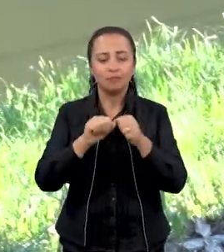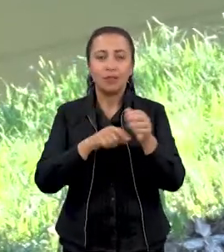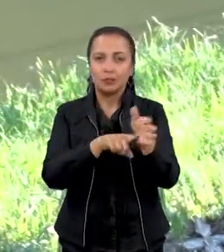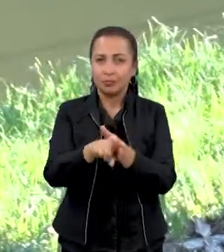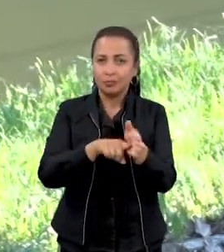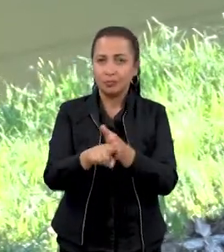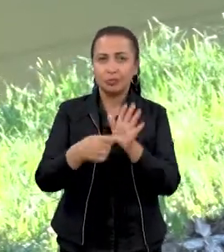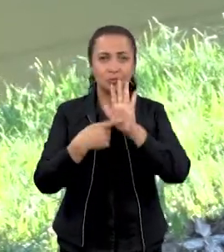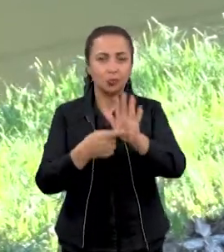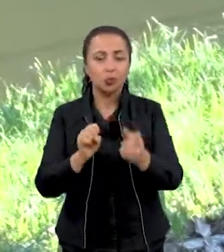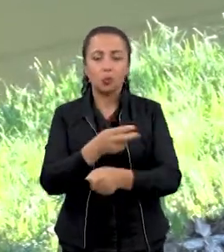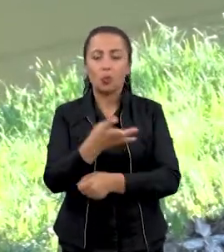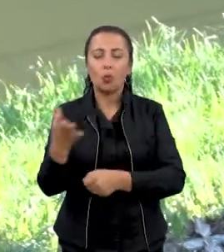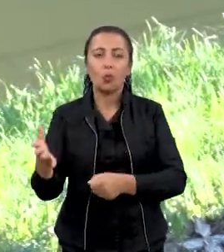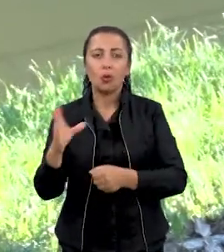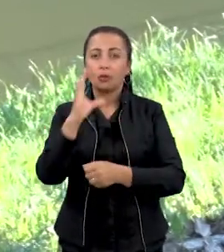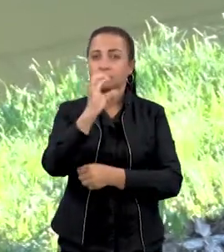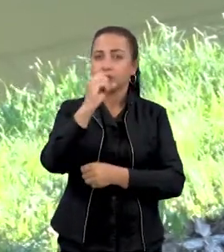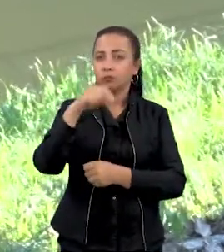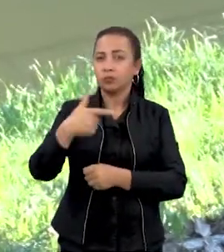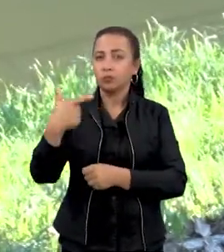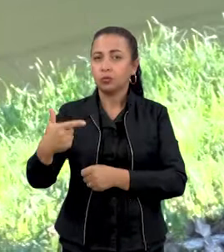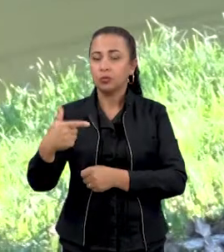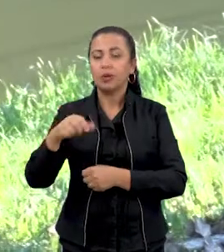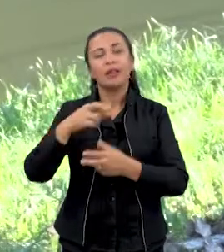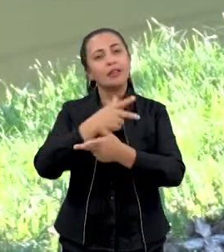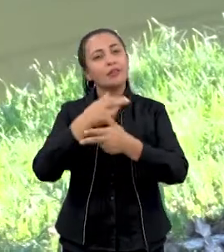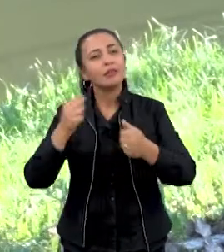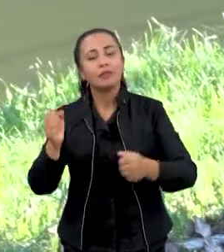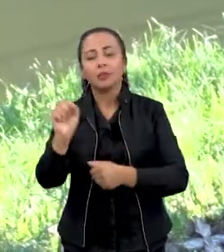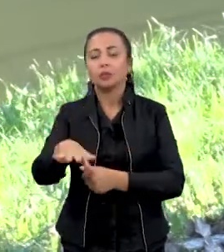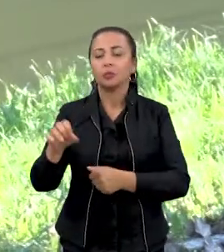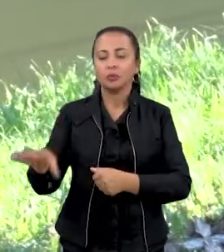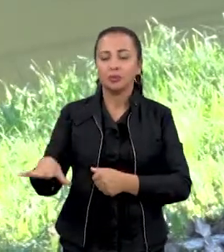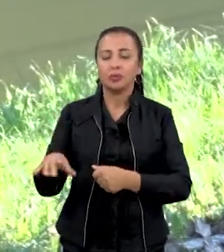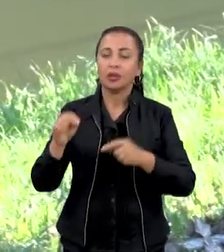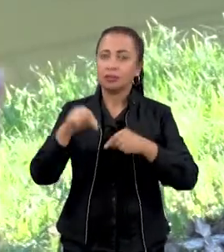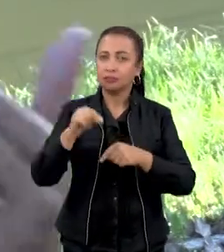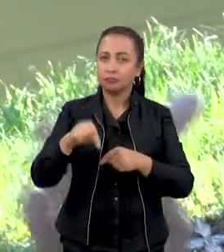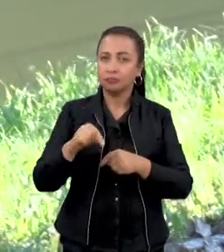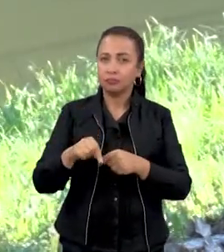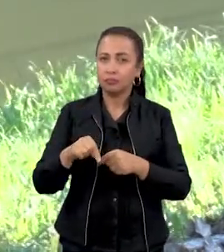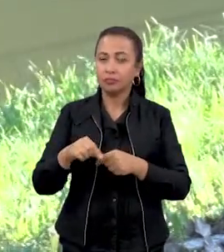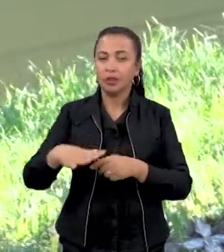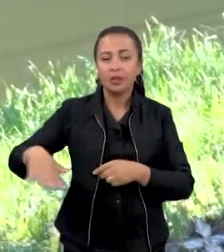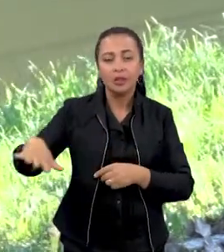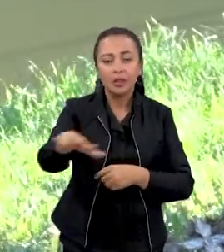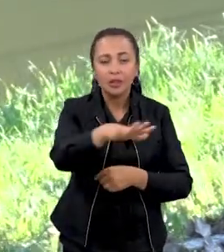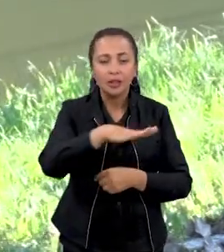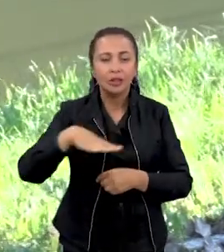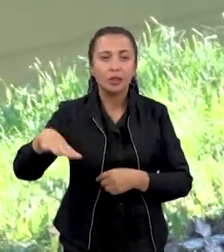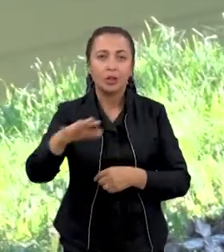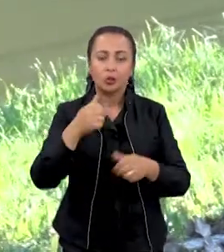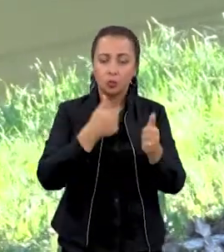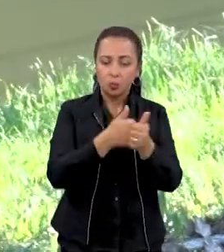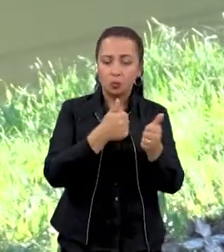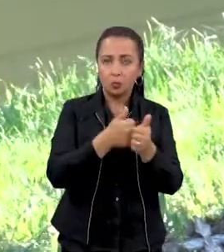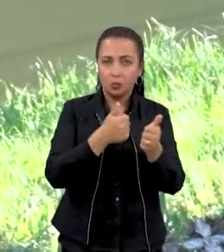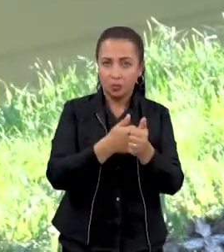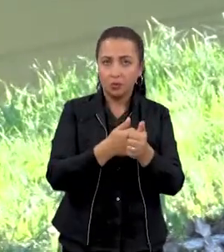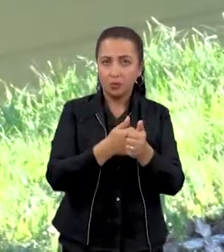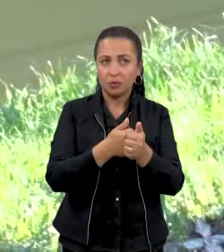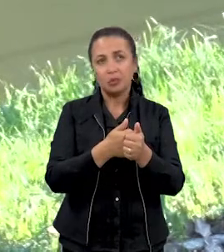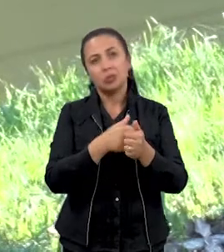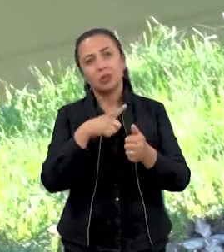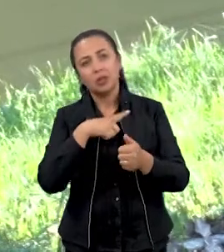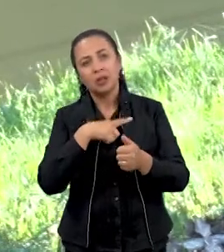mostrando o potencial de quantificação de carbono em diversos cultivos. Então, aqui na região aqui